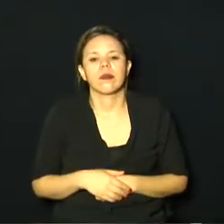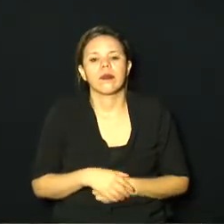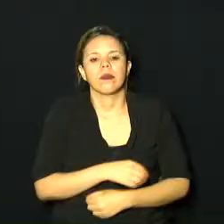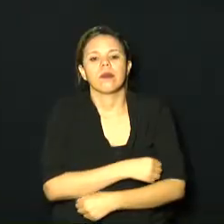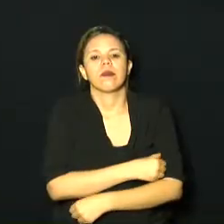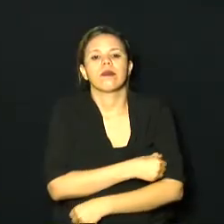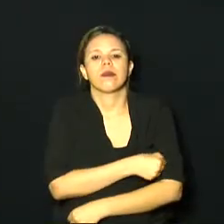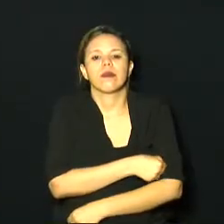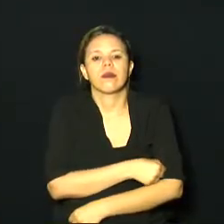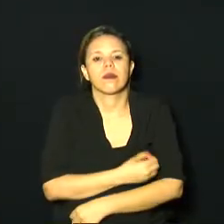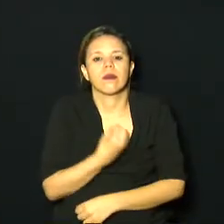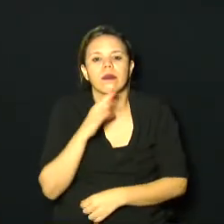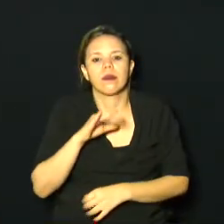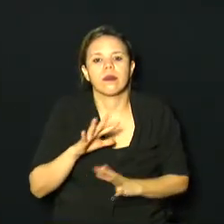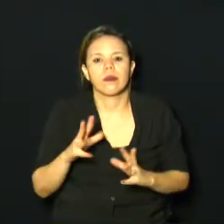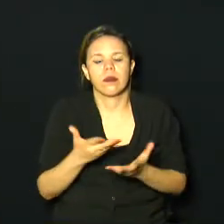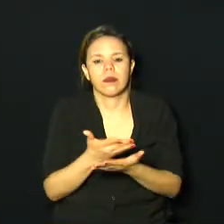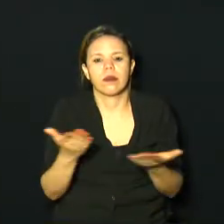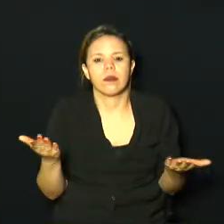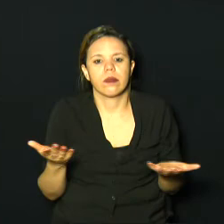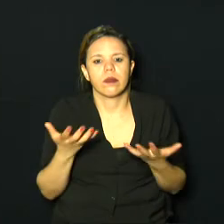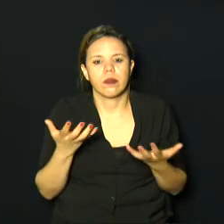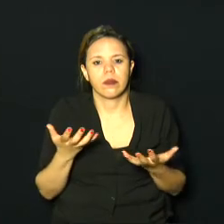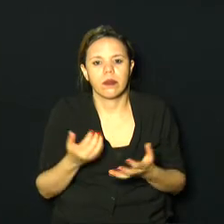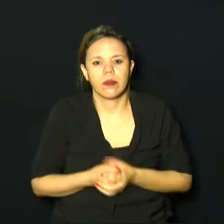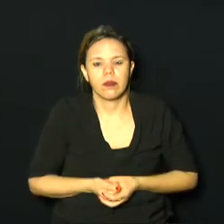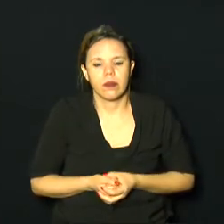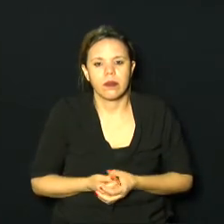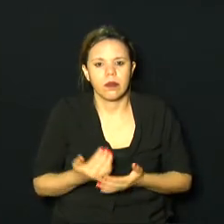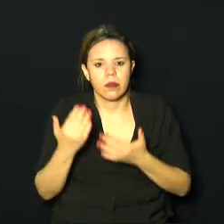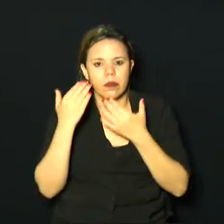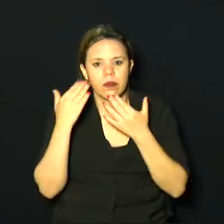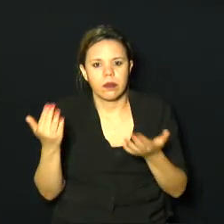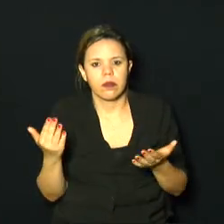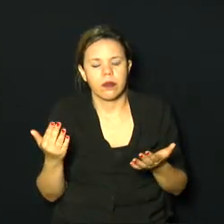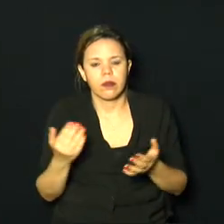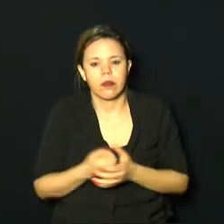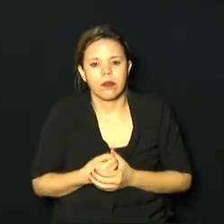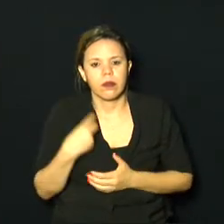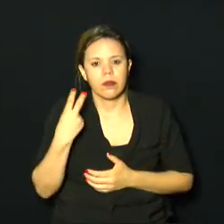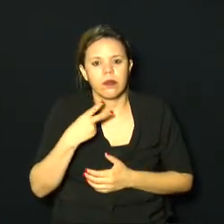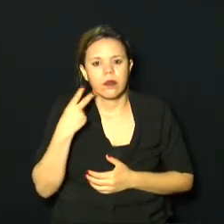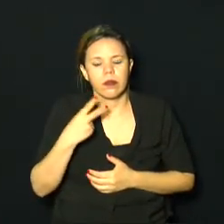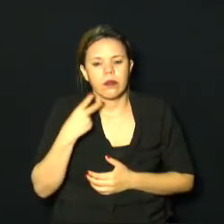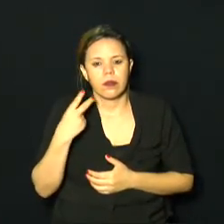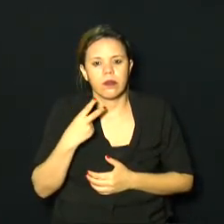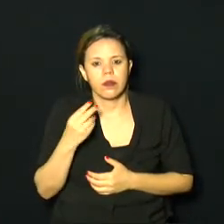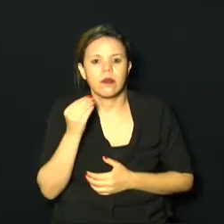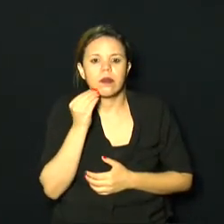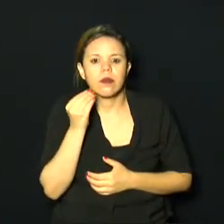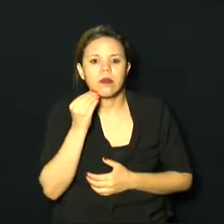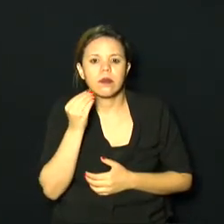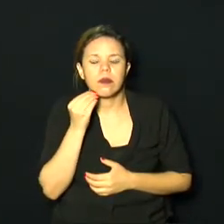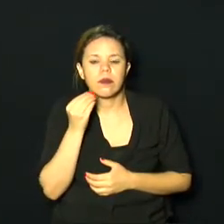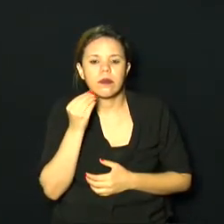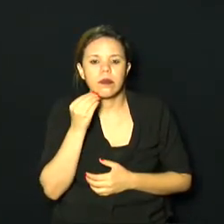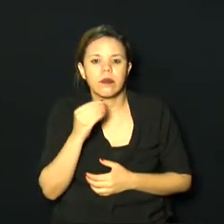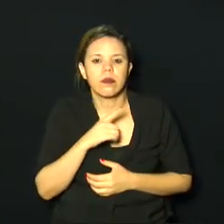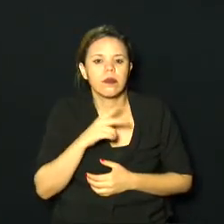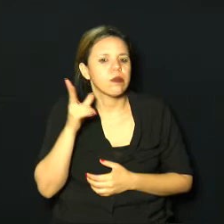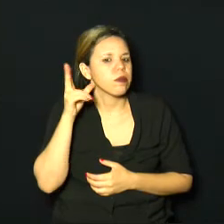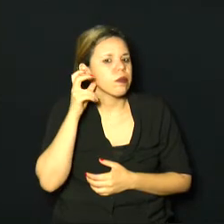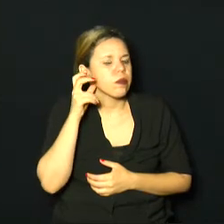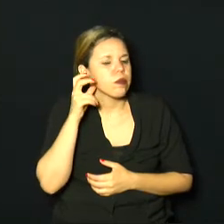Uma boa tarde a todos. Eu quero agradecer ao vereador pela oportunidade, por ter ouvido